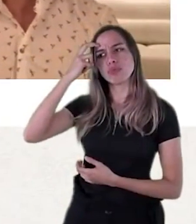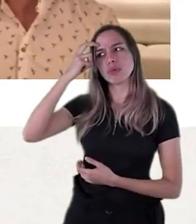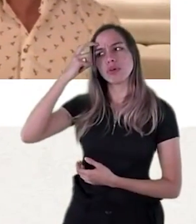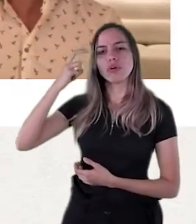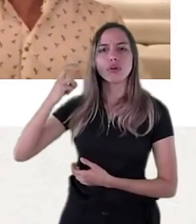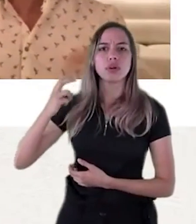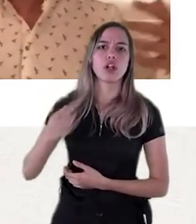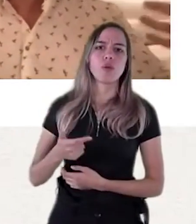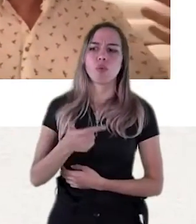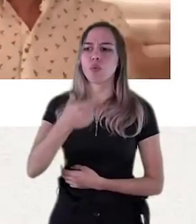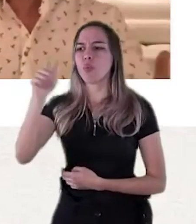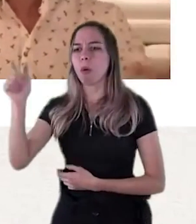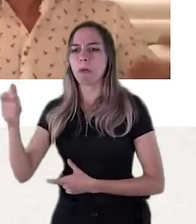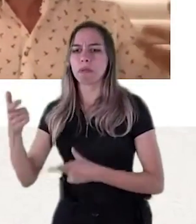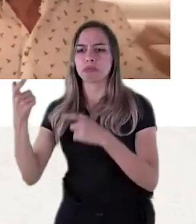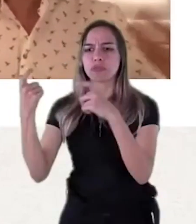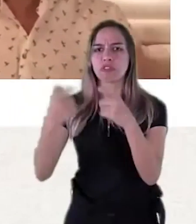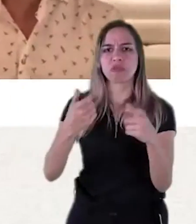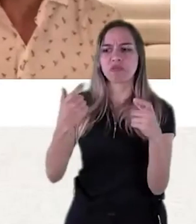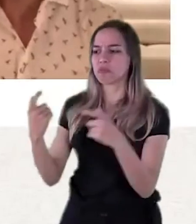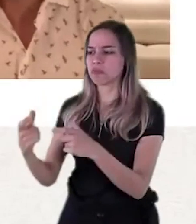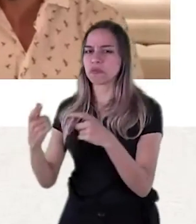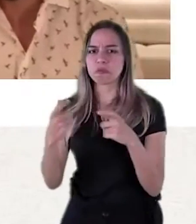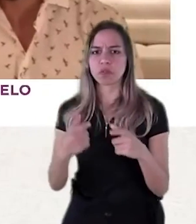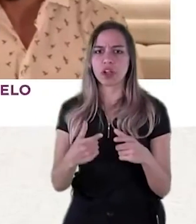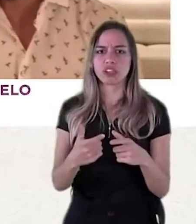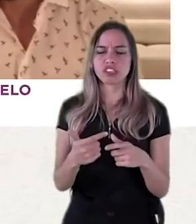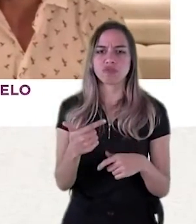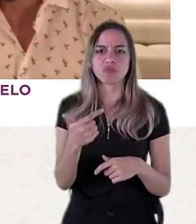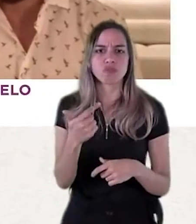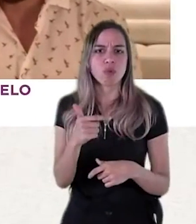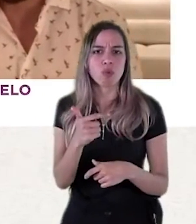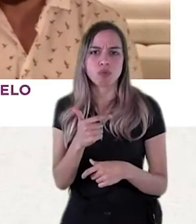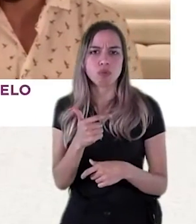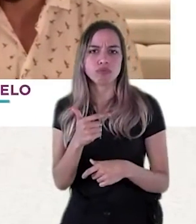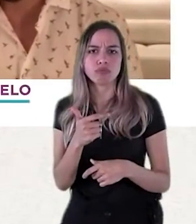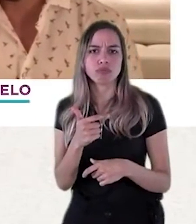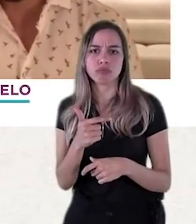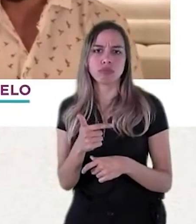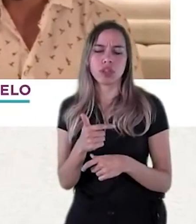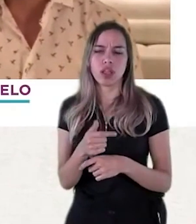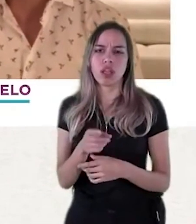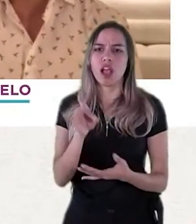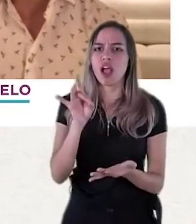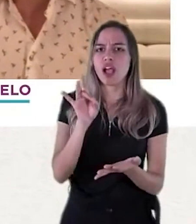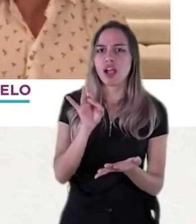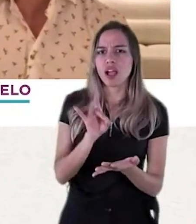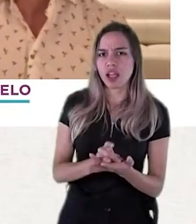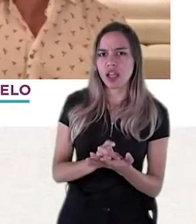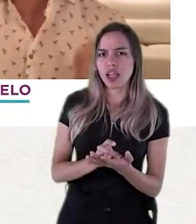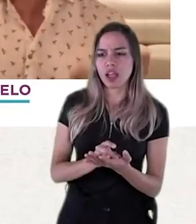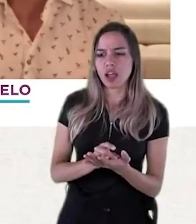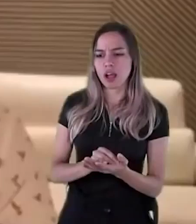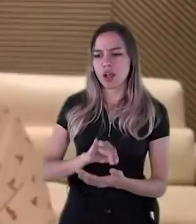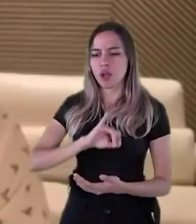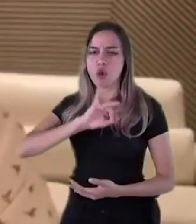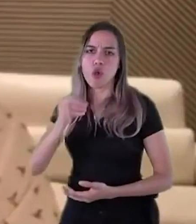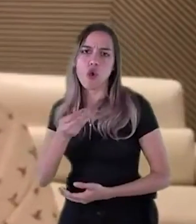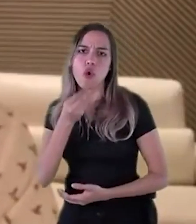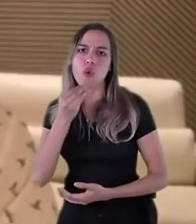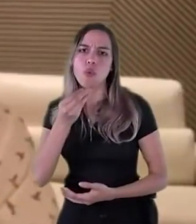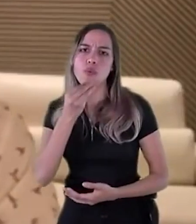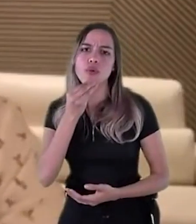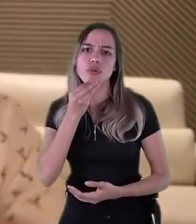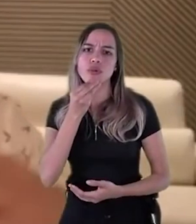você encontrar um lugar que esteja querendo realmente dar oportunidade a um